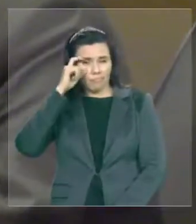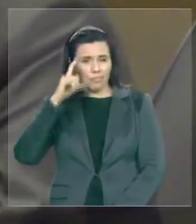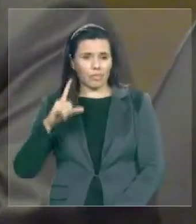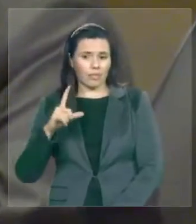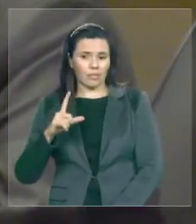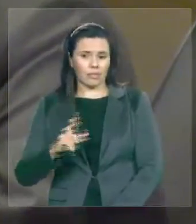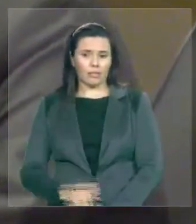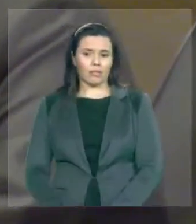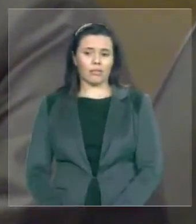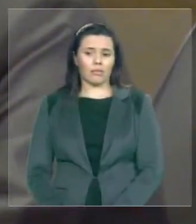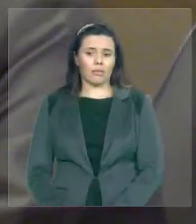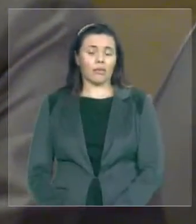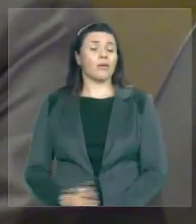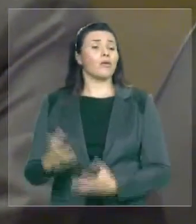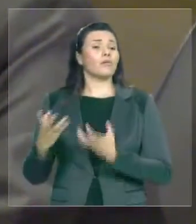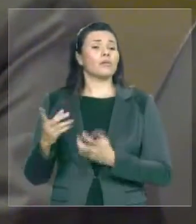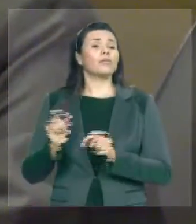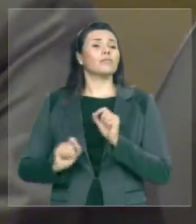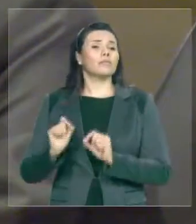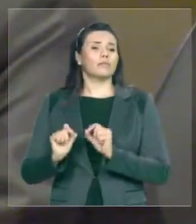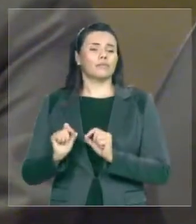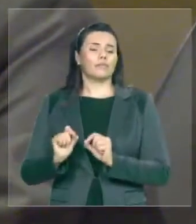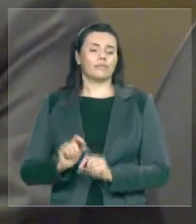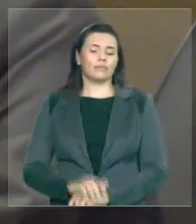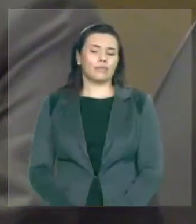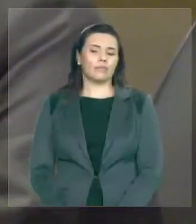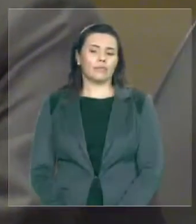que querem